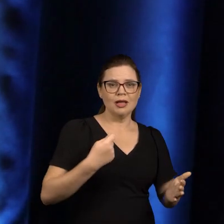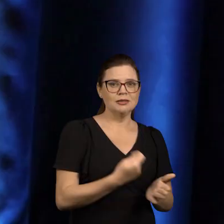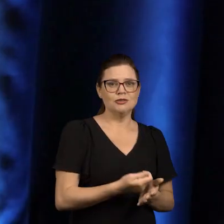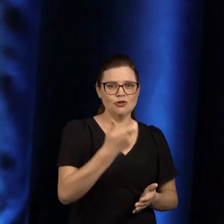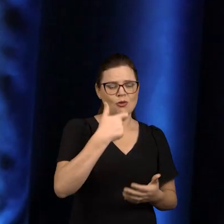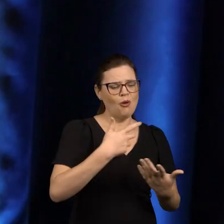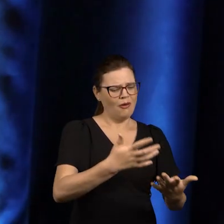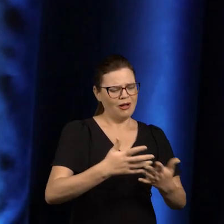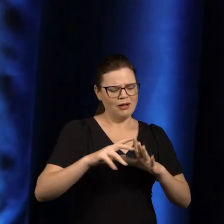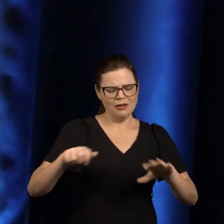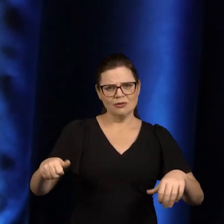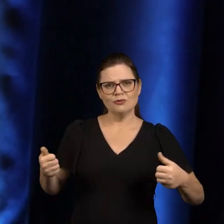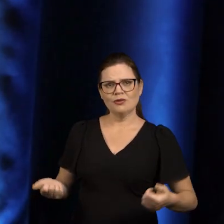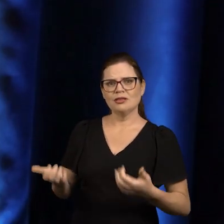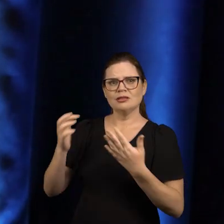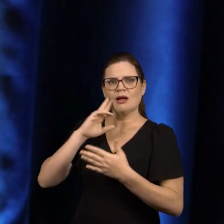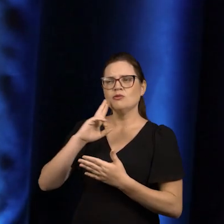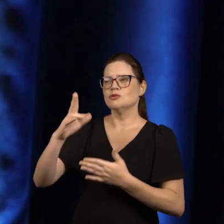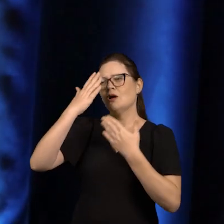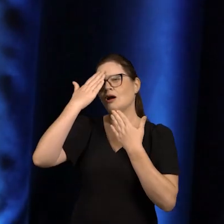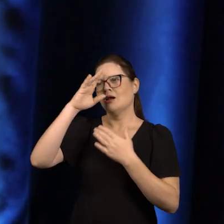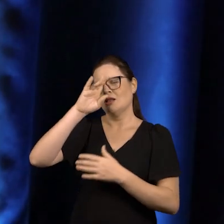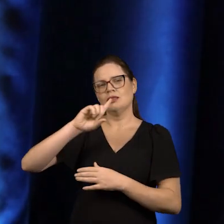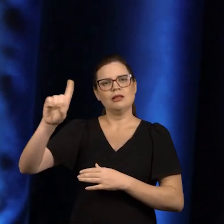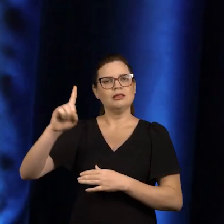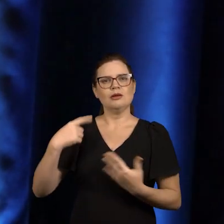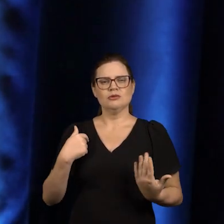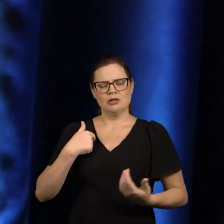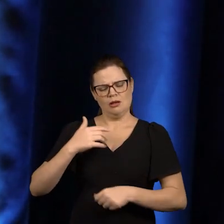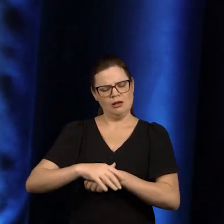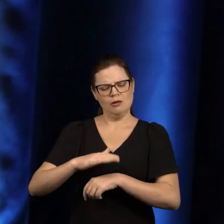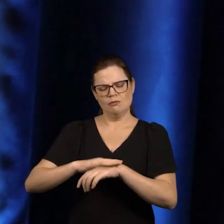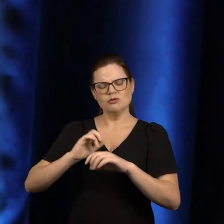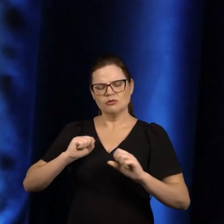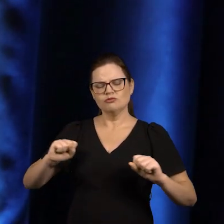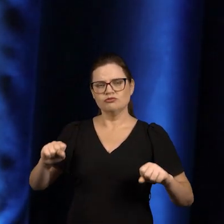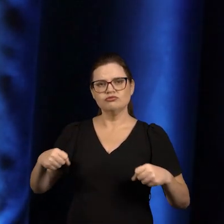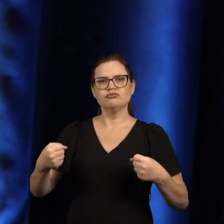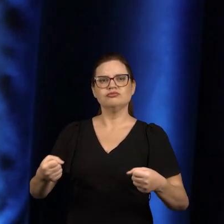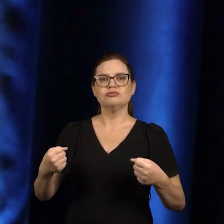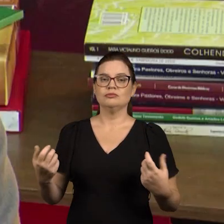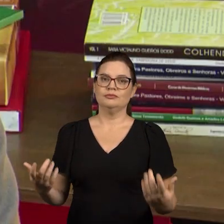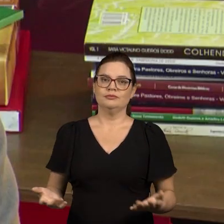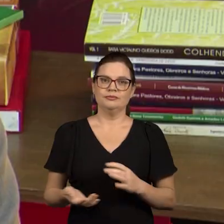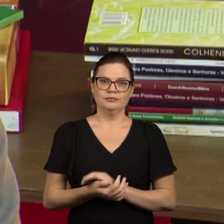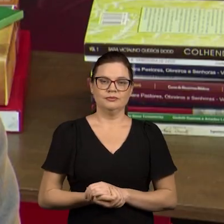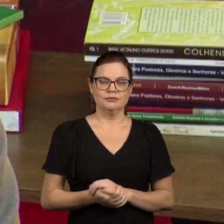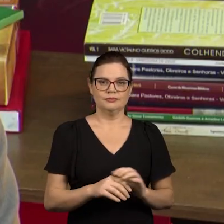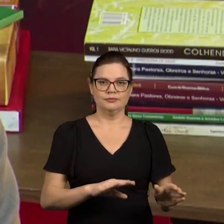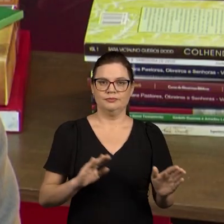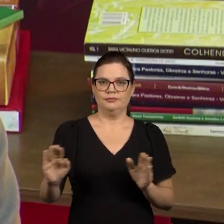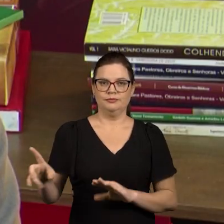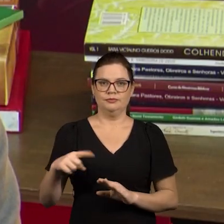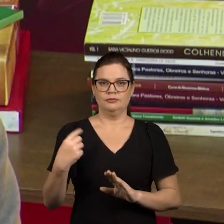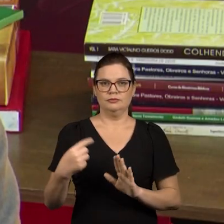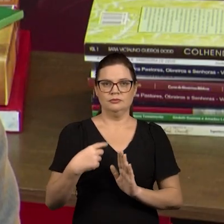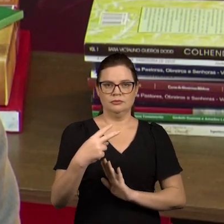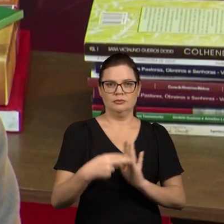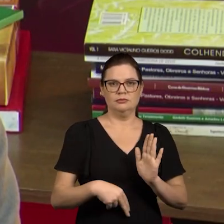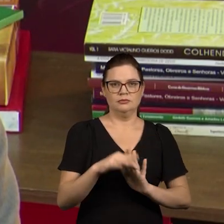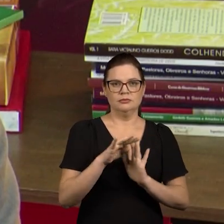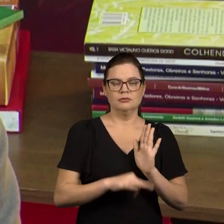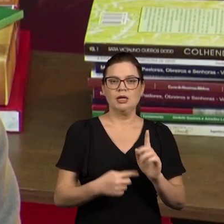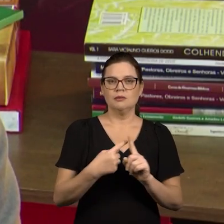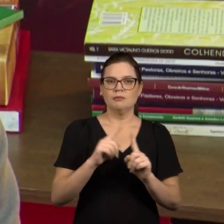erguida, uma vida edificada na presença do Senhor, para a glória do seu nome. E nós vamos ver aqui, nós vamos ler um texto, mas nós vamos ver